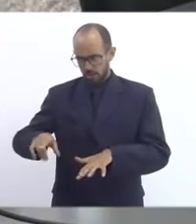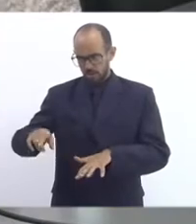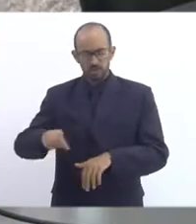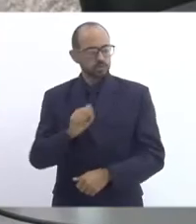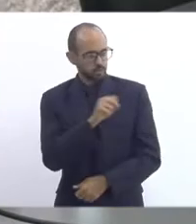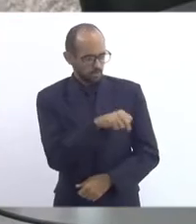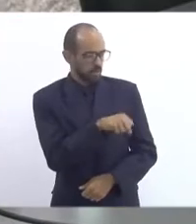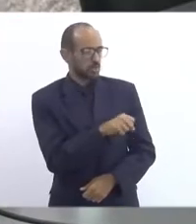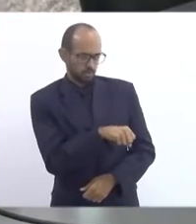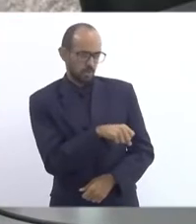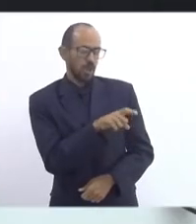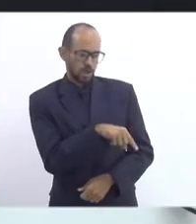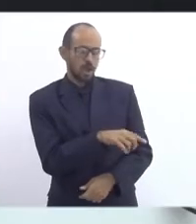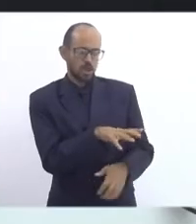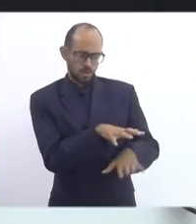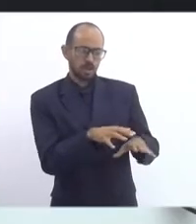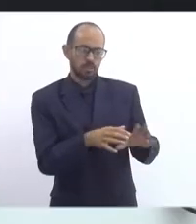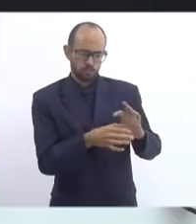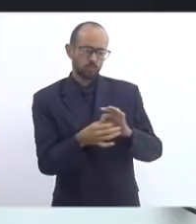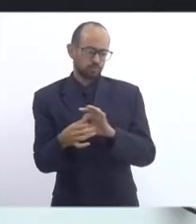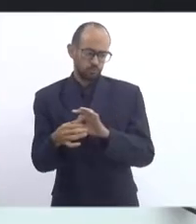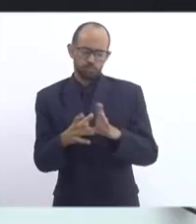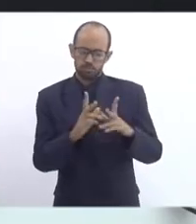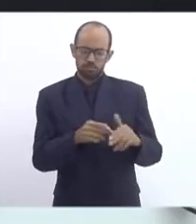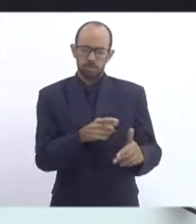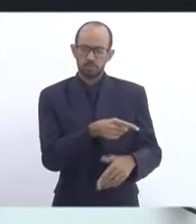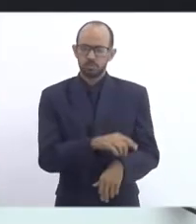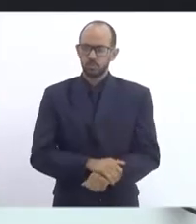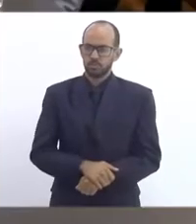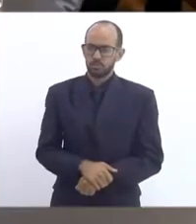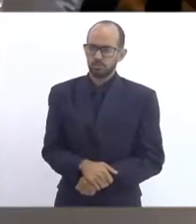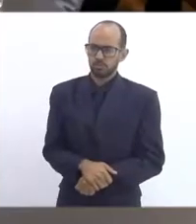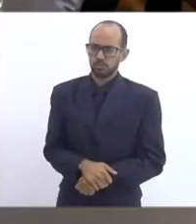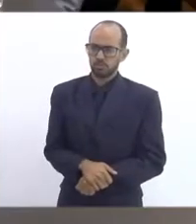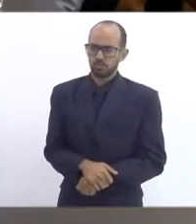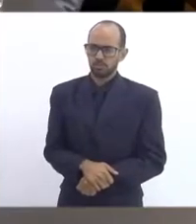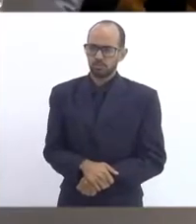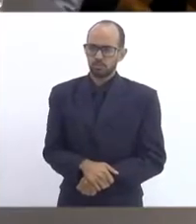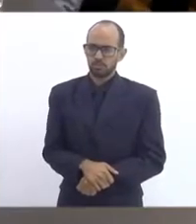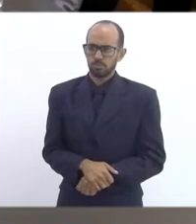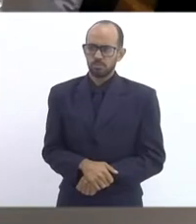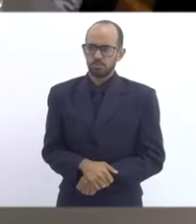Ok. Não, só para mim, qual parecer que a gente está votando, presidente?